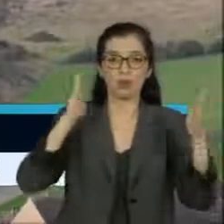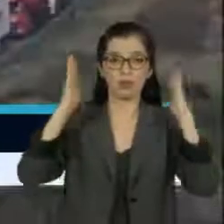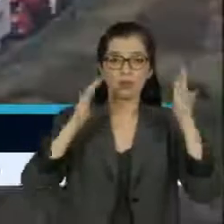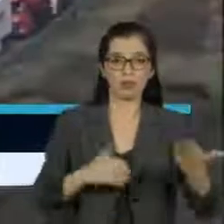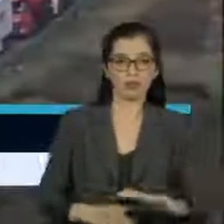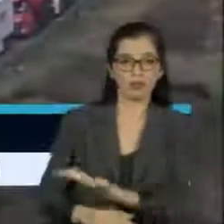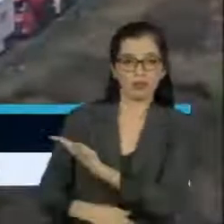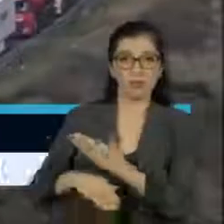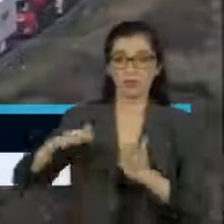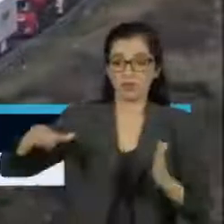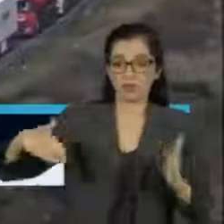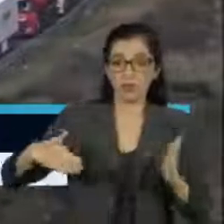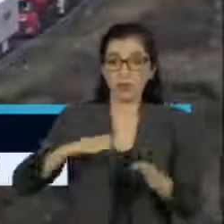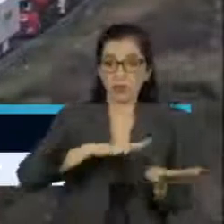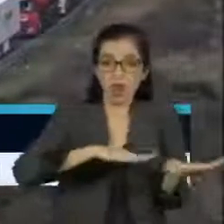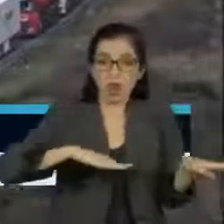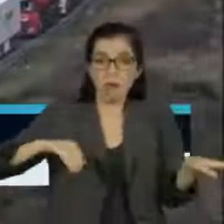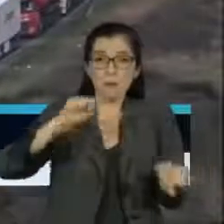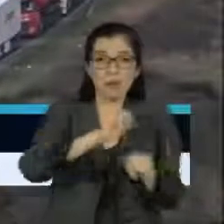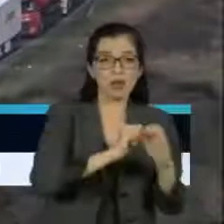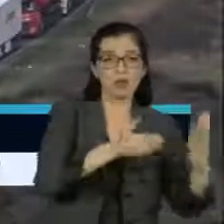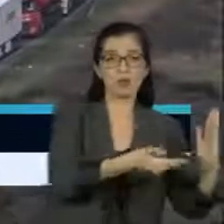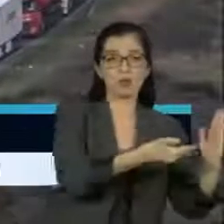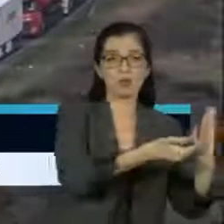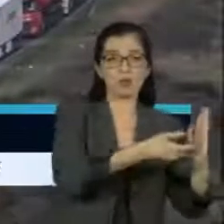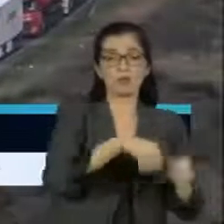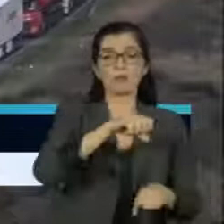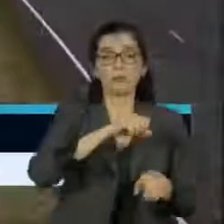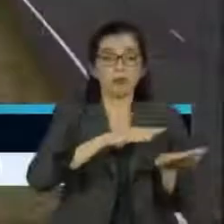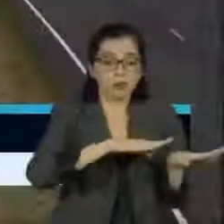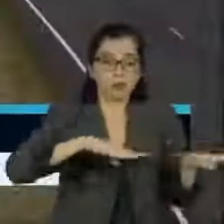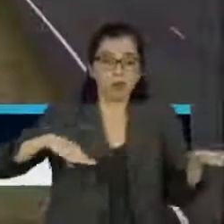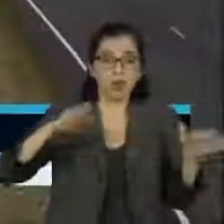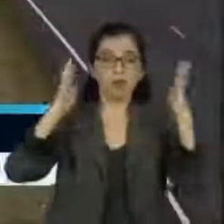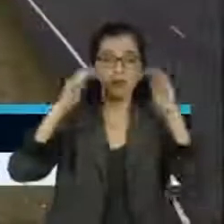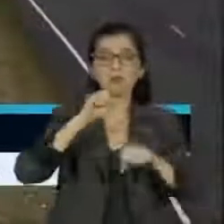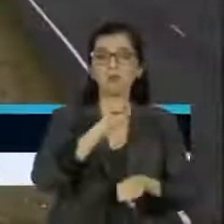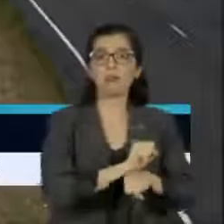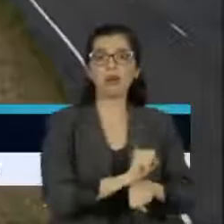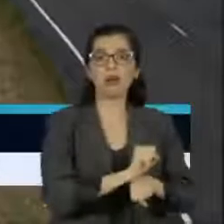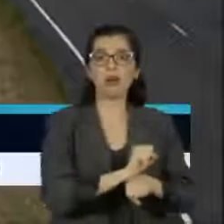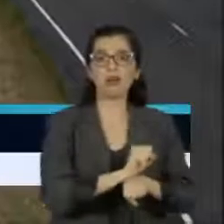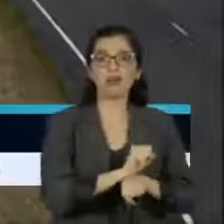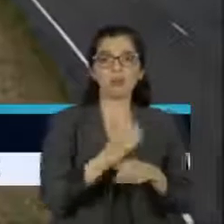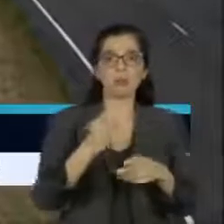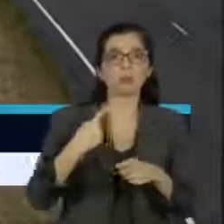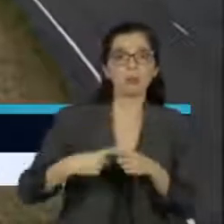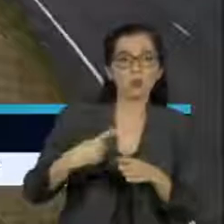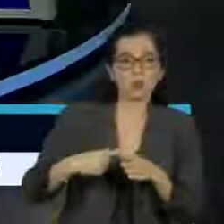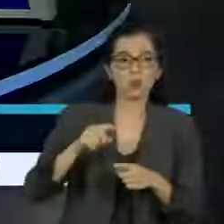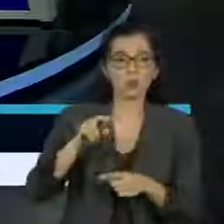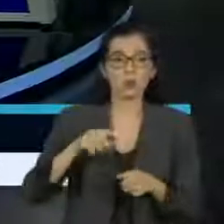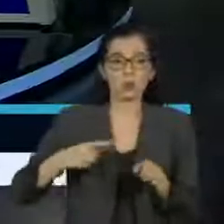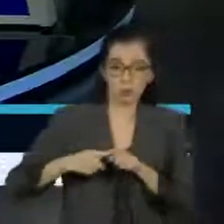de Dover. Motoristas ficaram retidos hoje em congestionamentos que se estendiam por vários quilômetros.